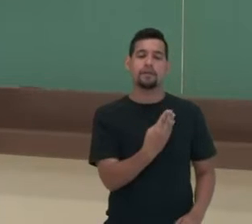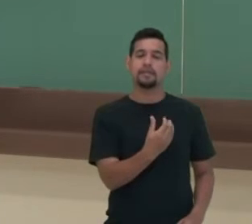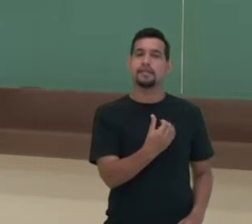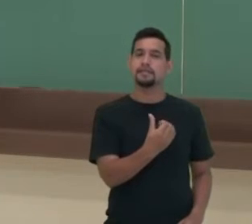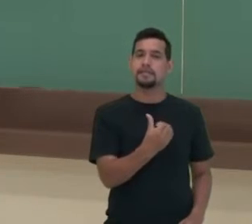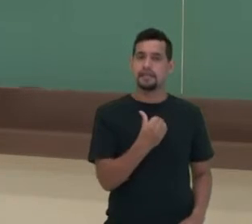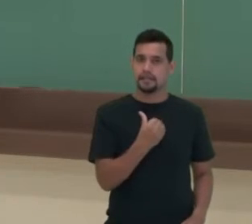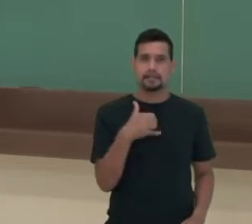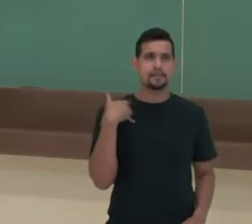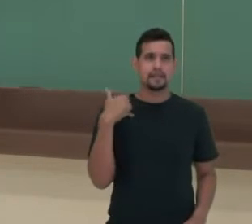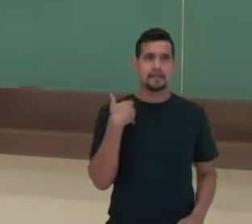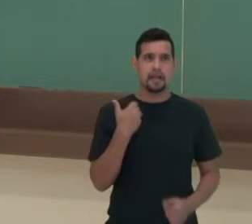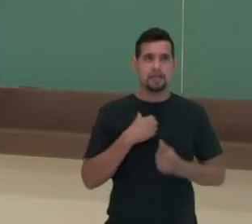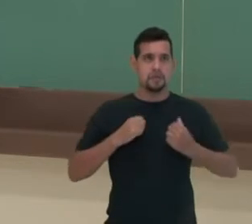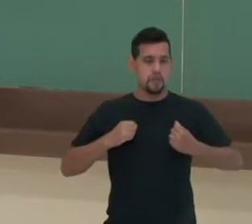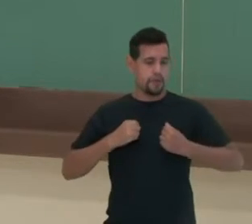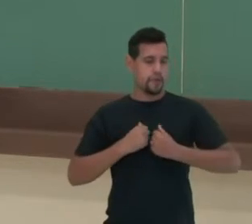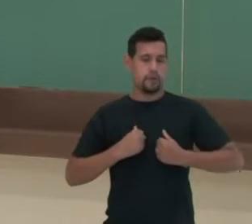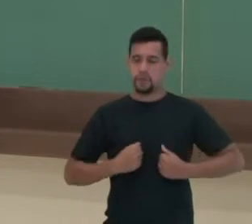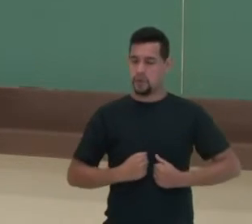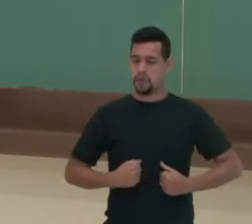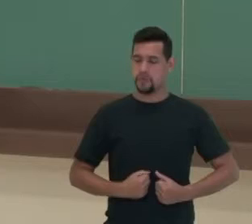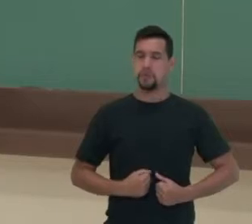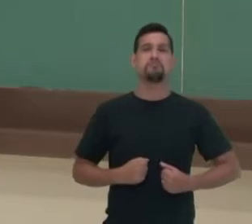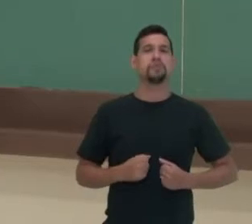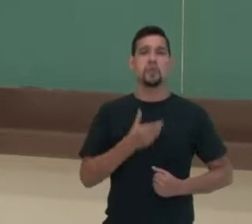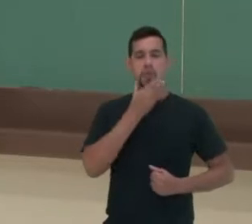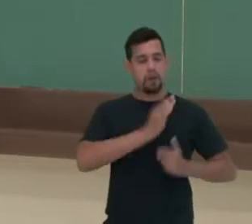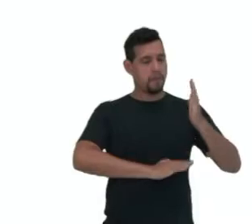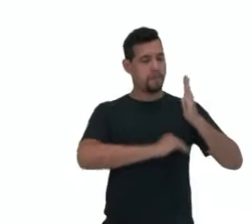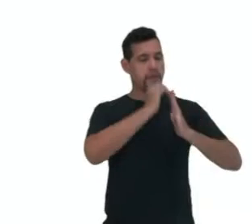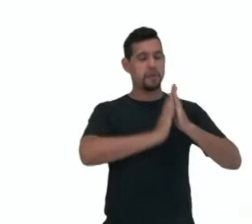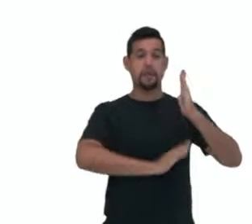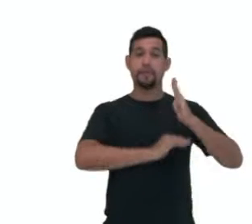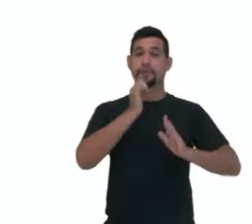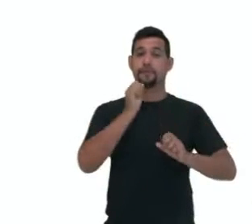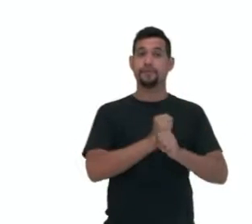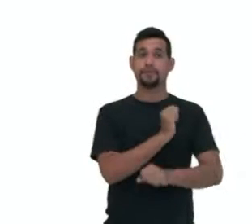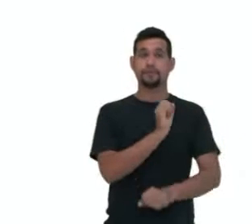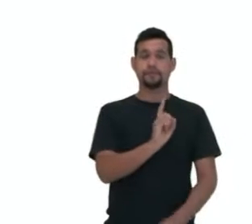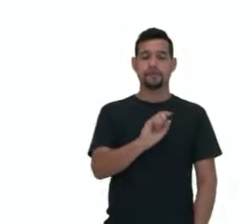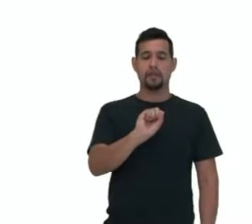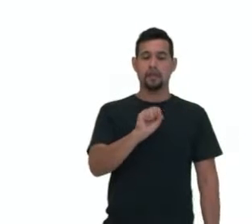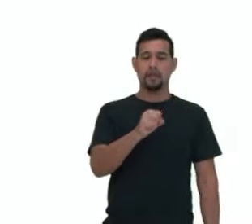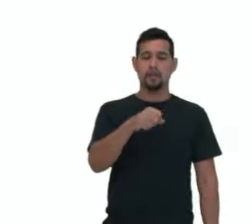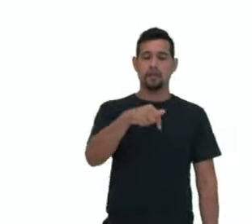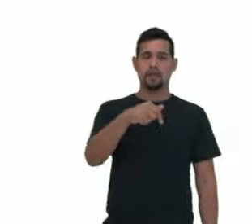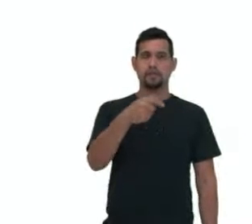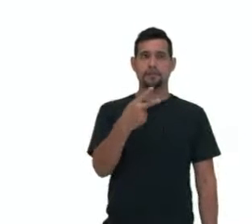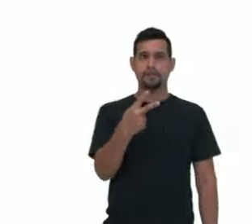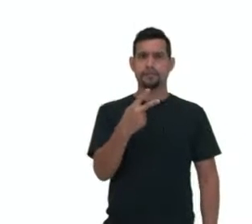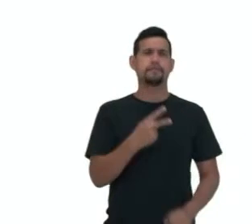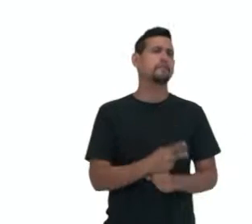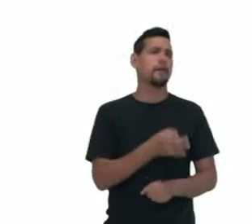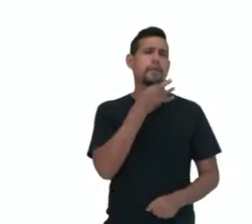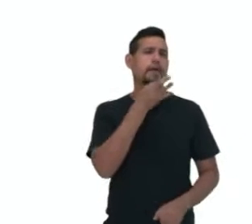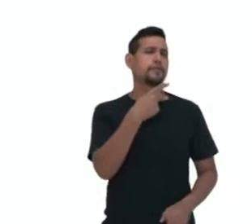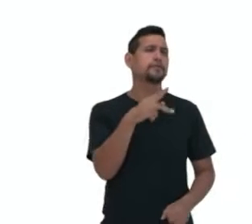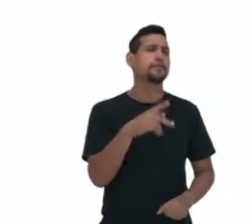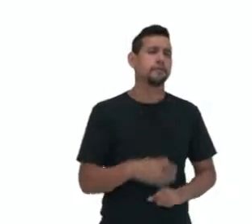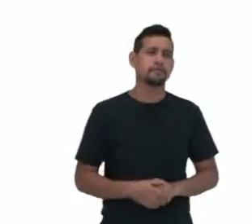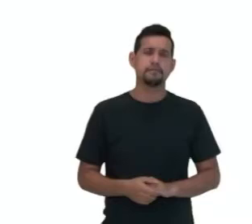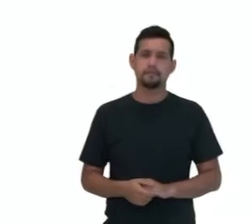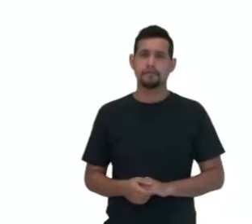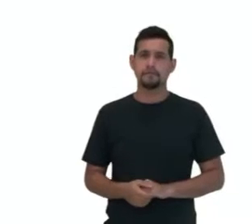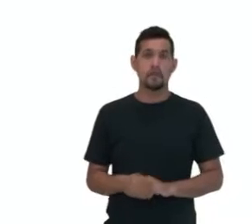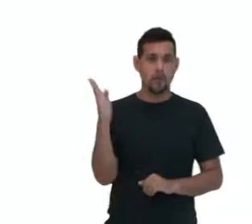trajes imperiais, Pedro Américo, o pintor, né? De 1872. E aí, galerinha? O que vocês acham? Será